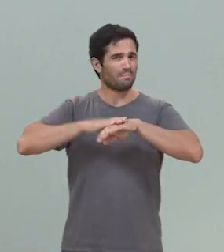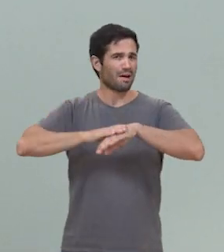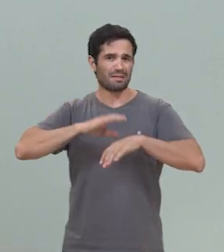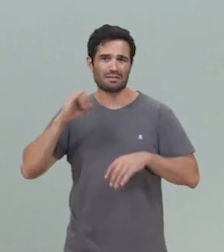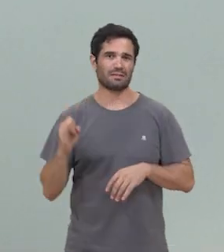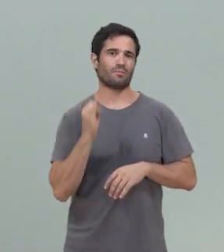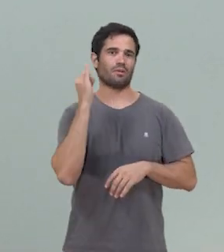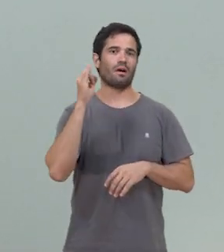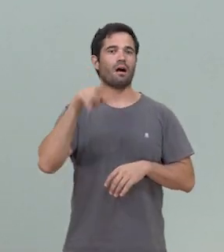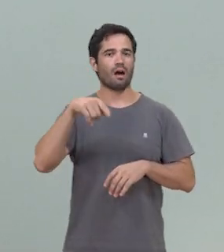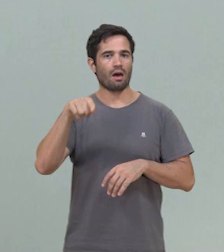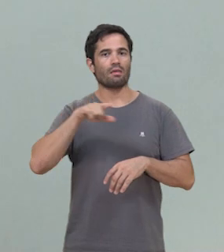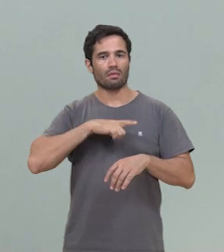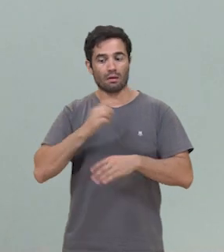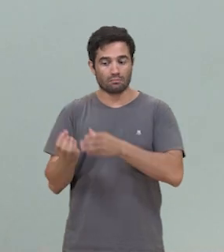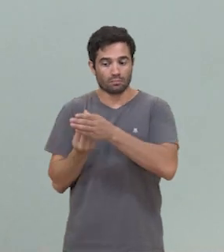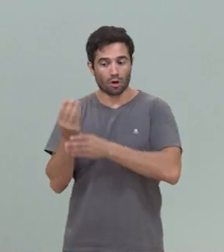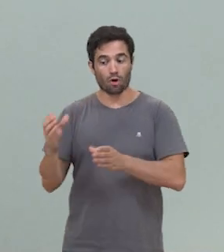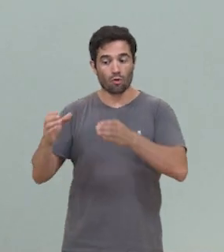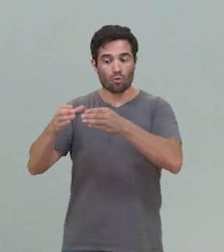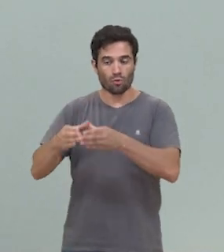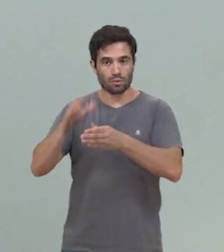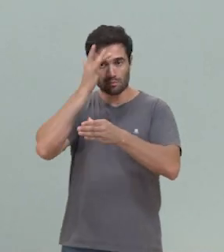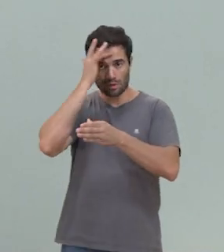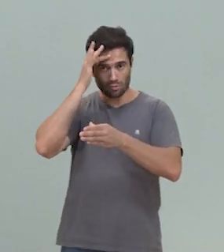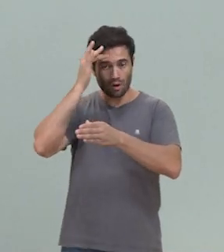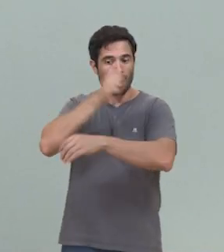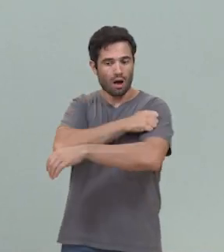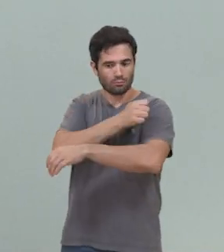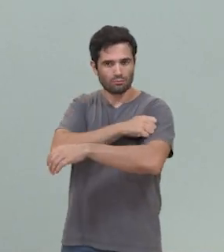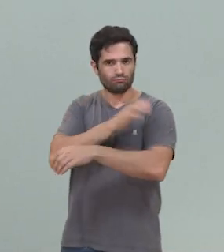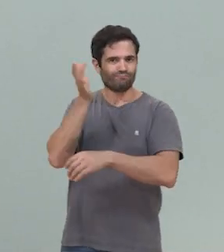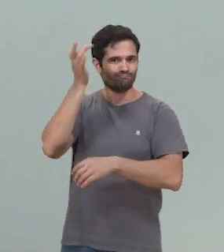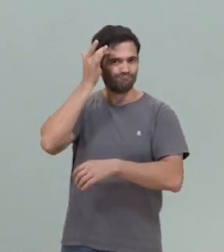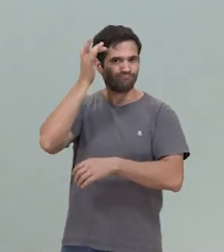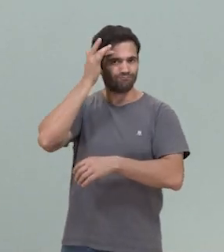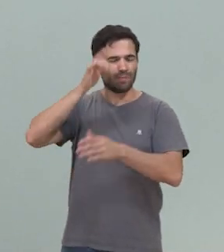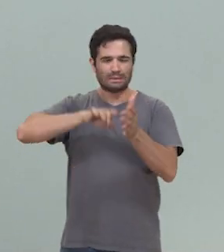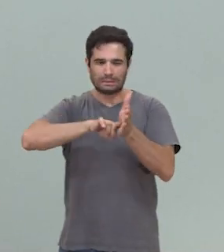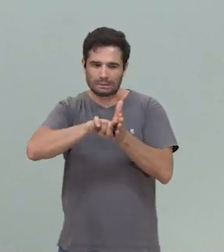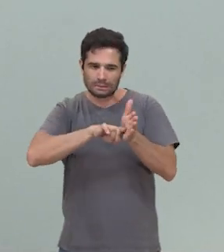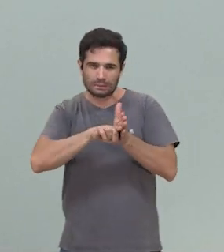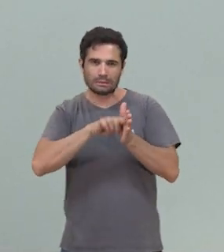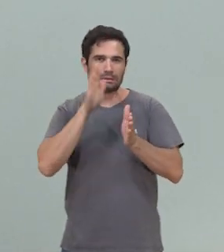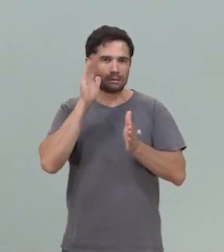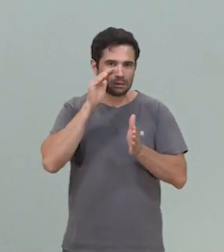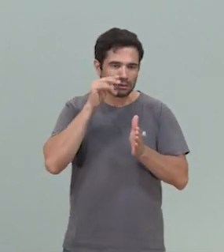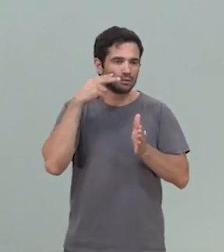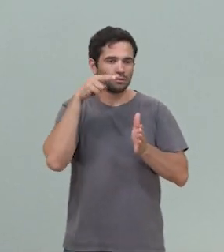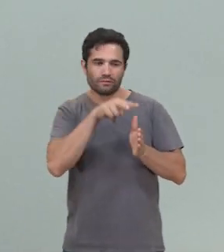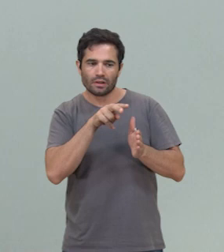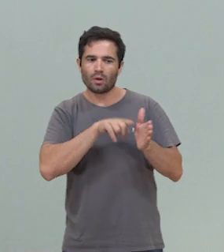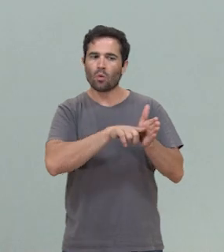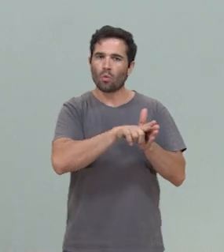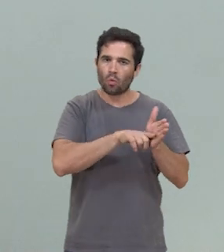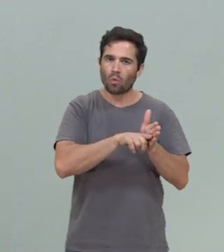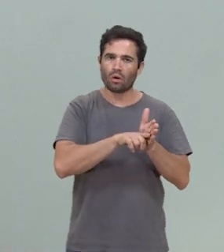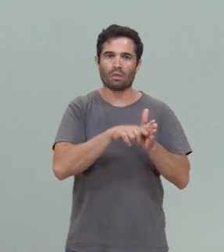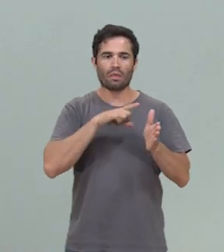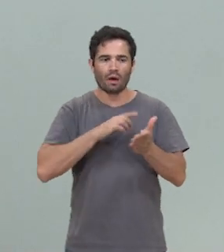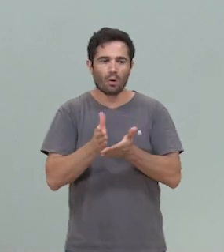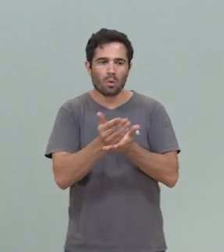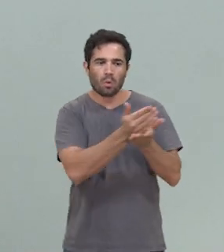principal é formar recursos humanos que são os alunos para trabalhar com e checagem de fatos